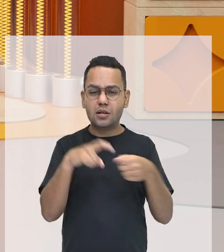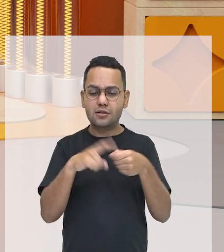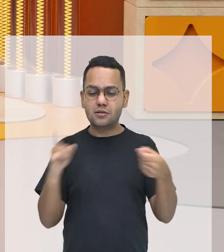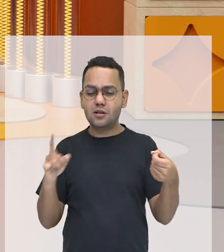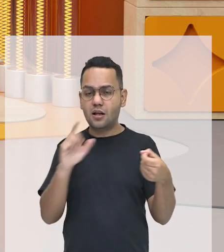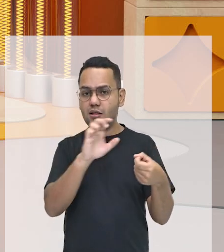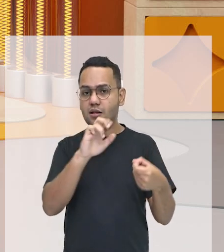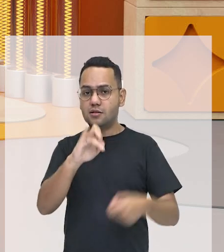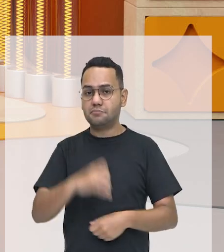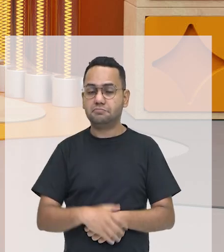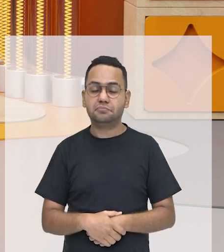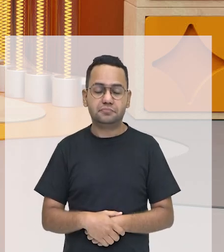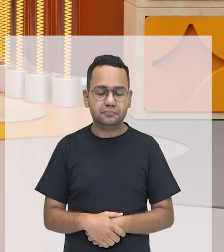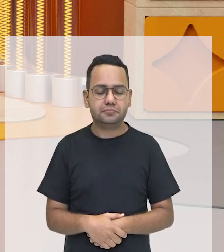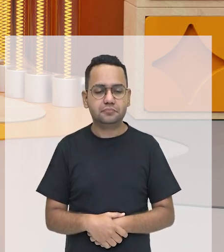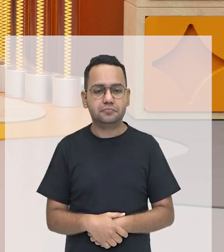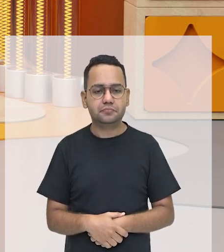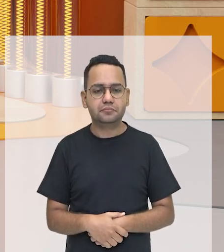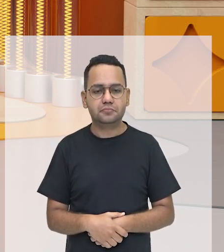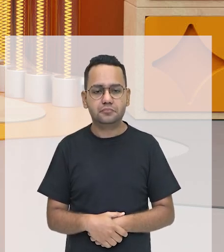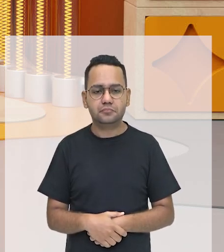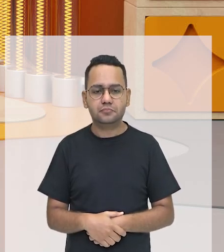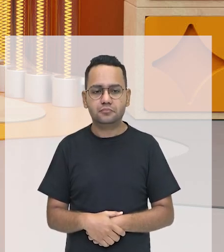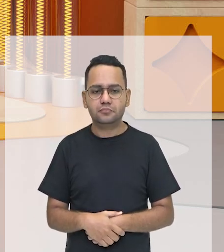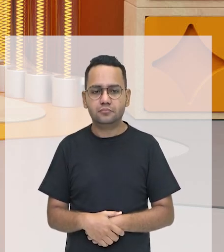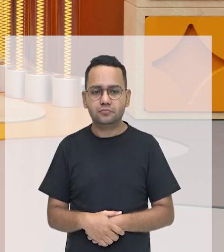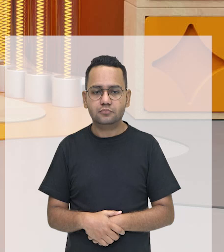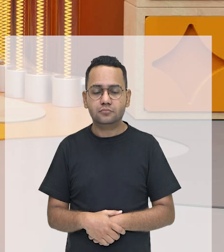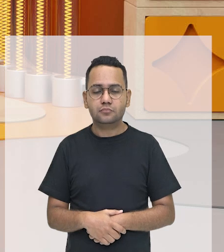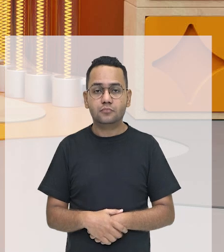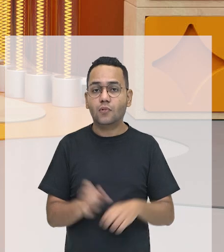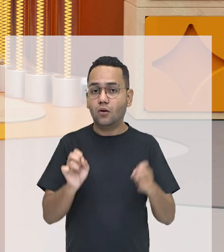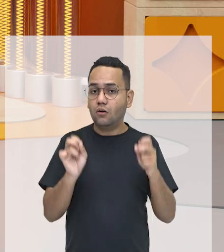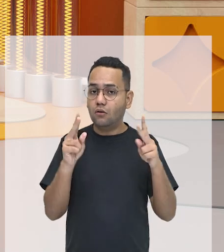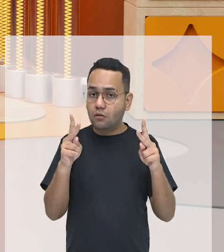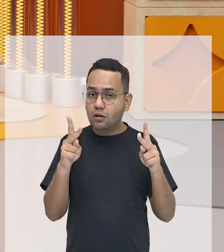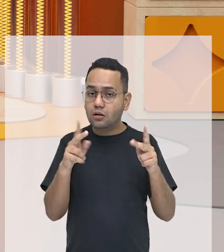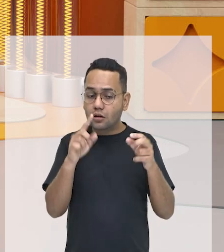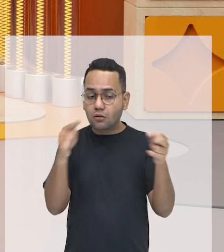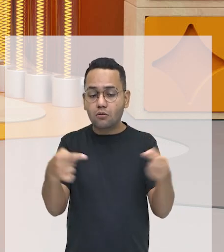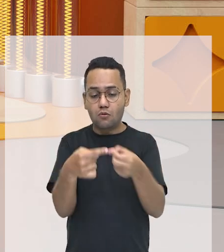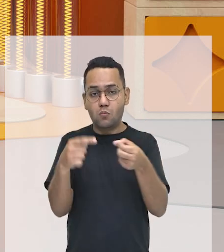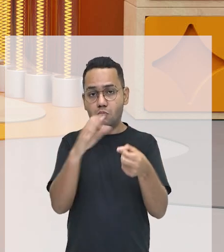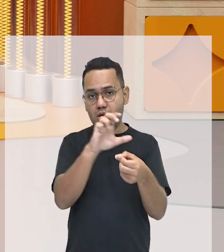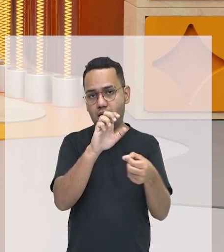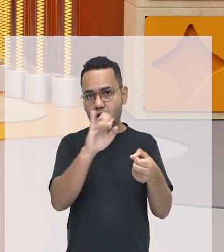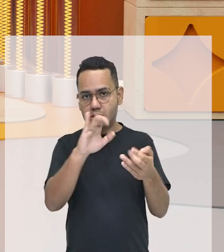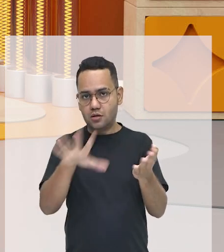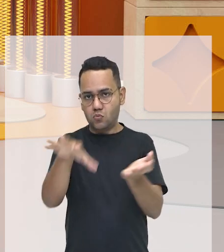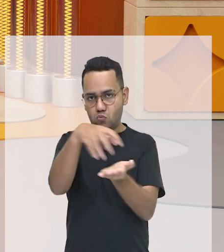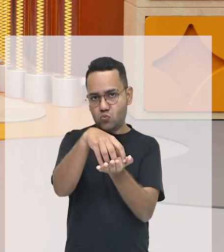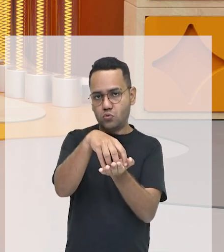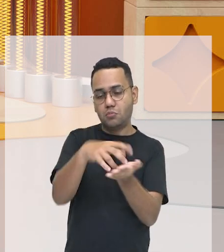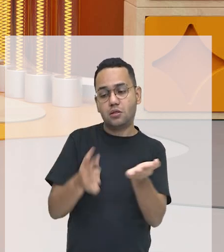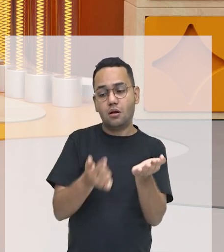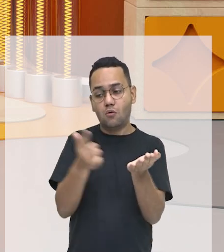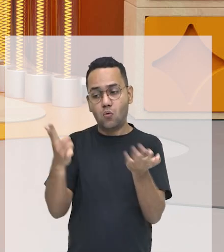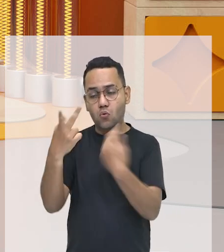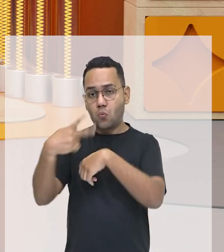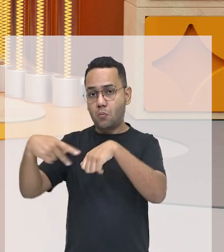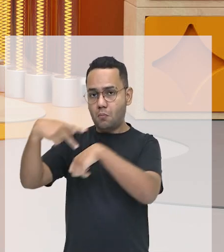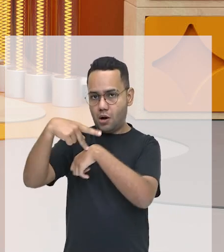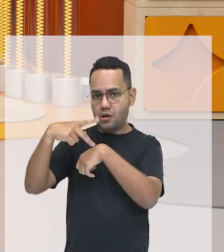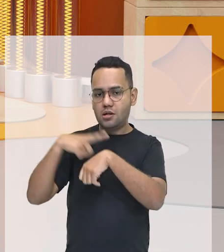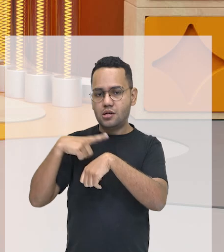CEI, tá? Mas além dos países, né, que fazem parte da CEI, que estão na Europa, também vamos ter os países